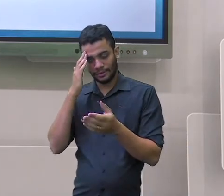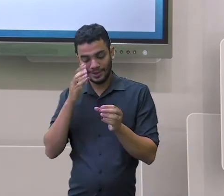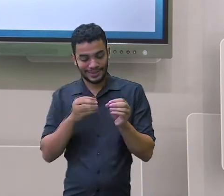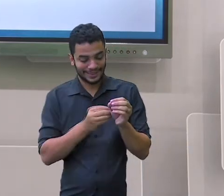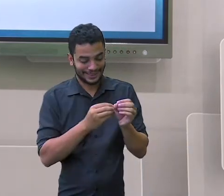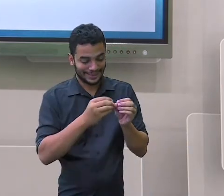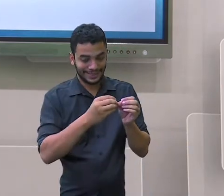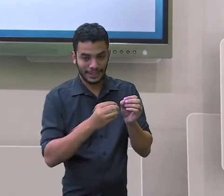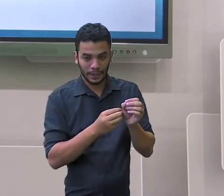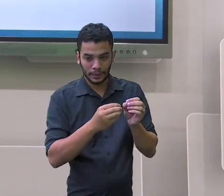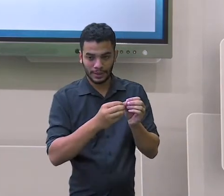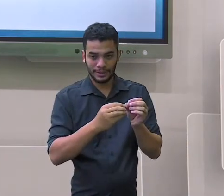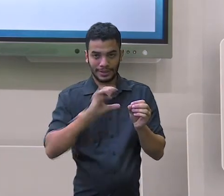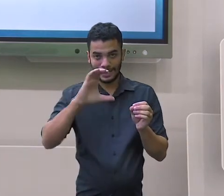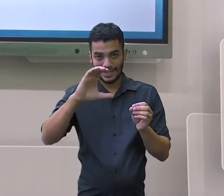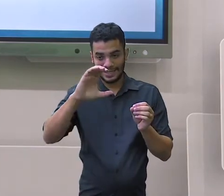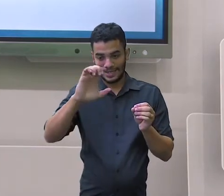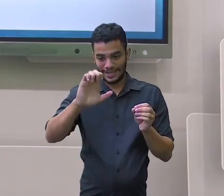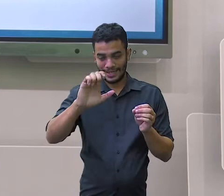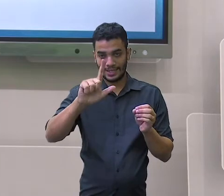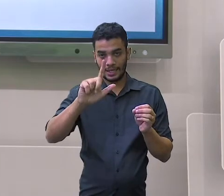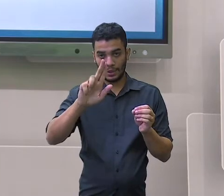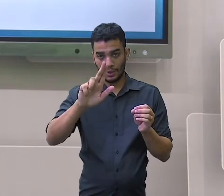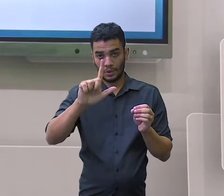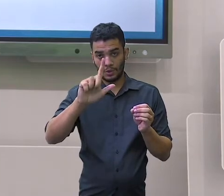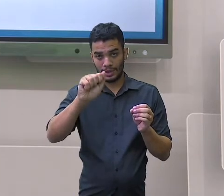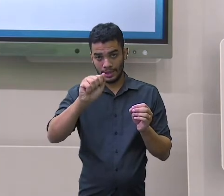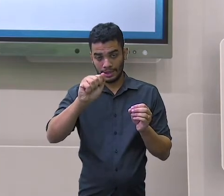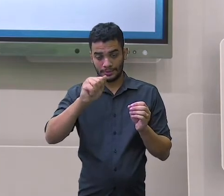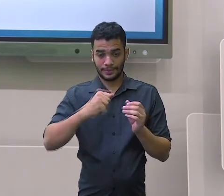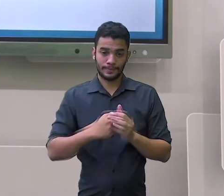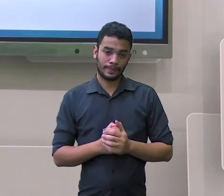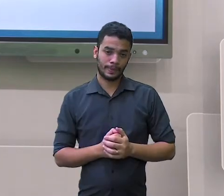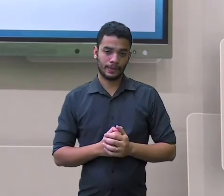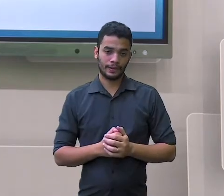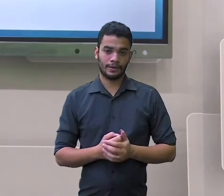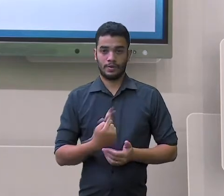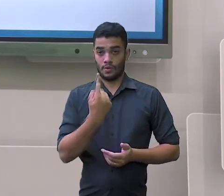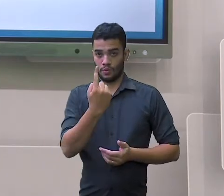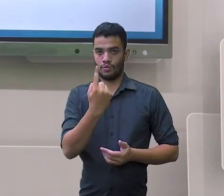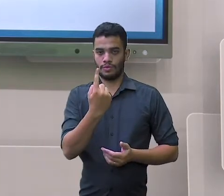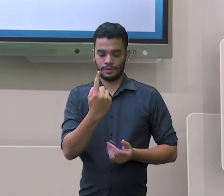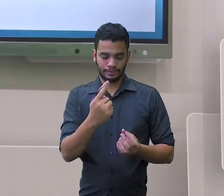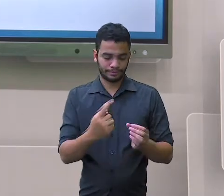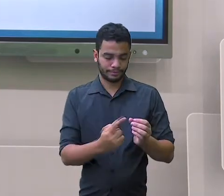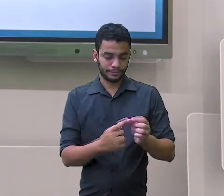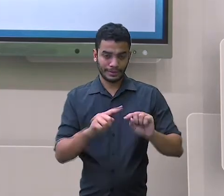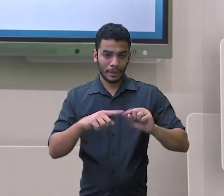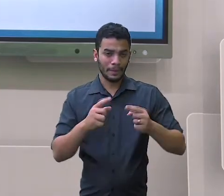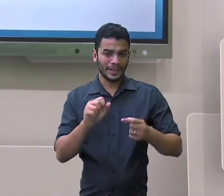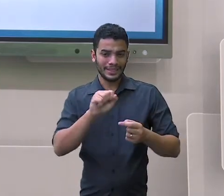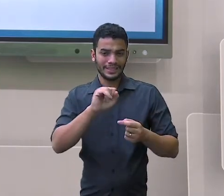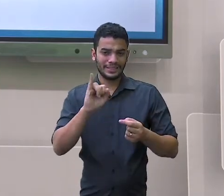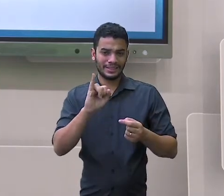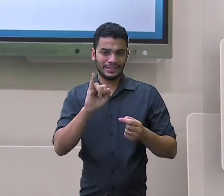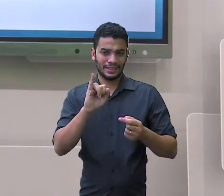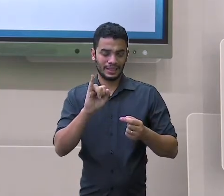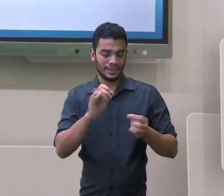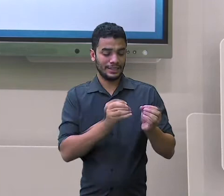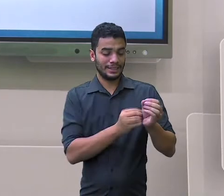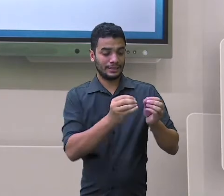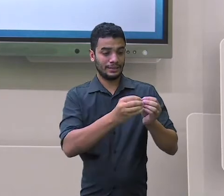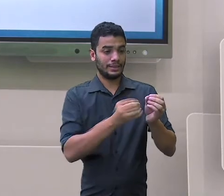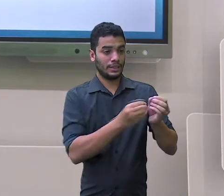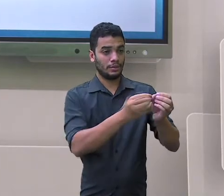mais células, aí já não será unidade. Então, esse conjunto de células formará um